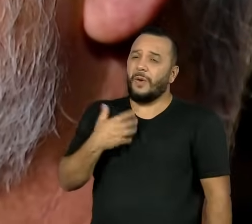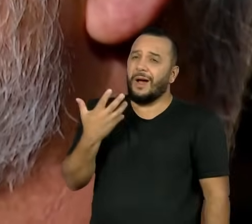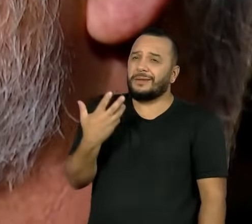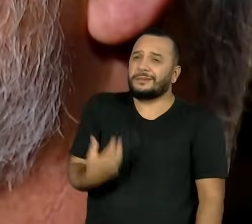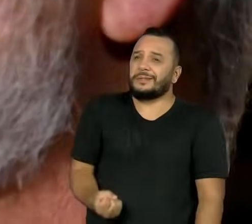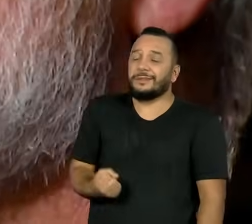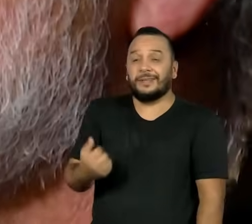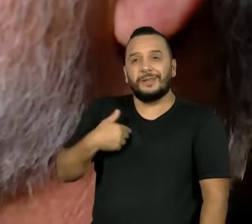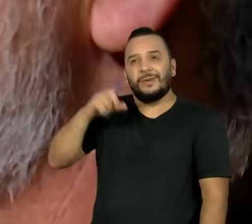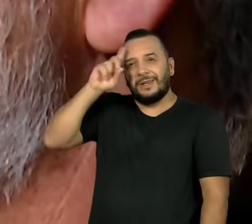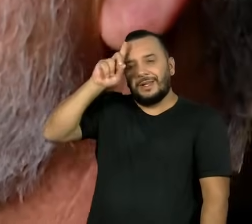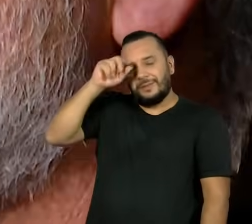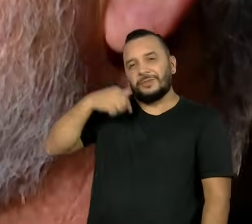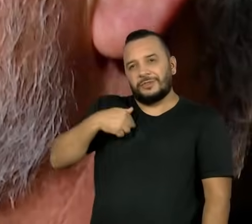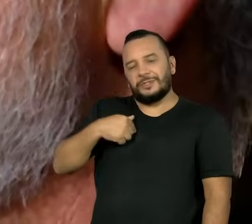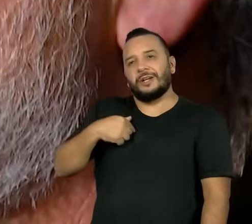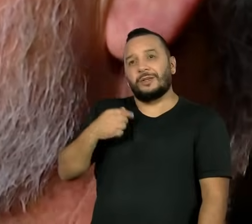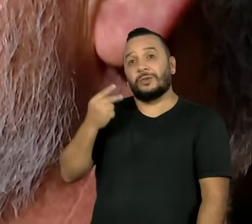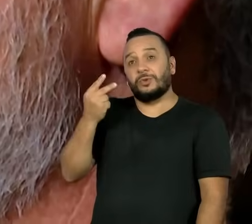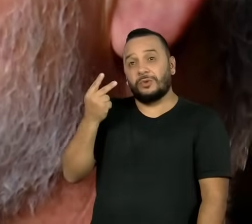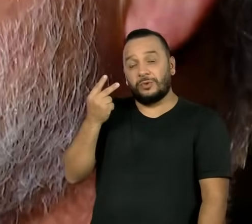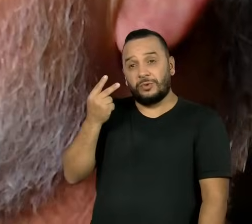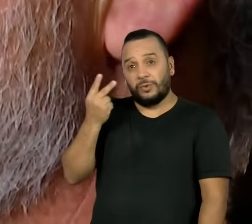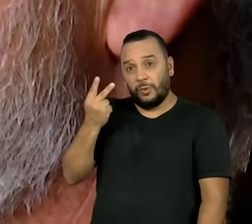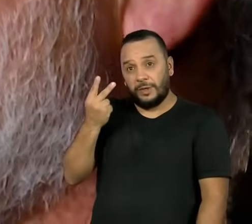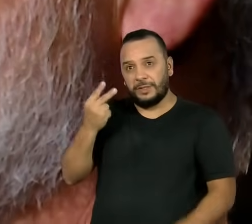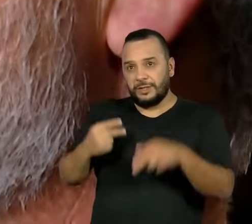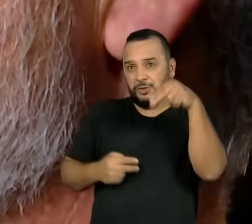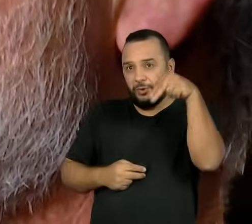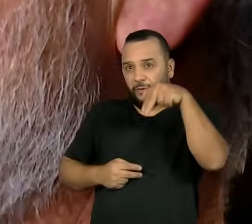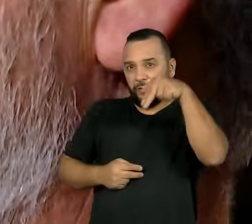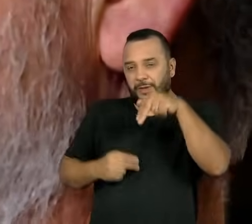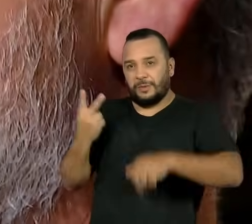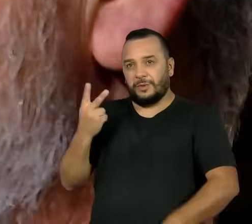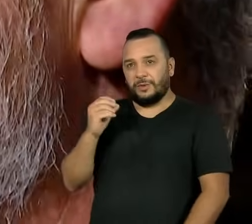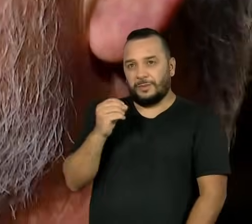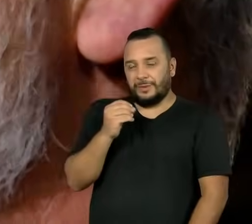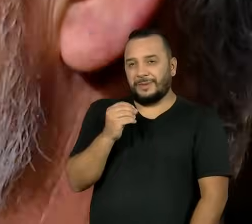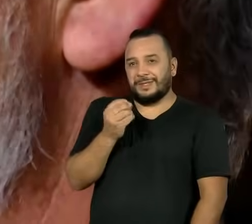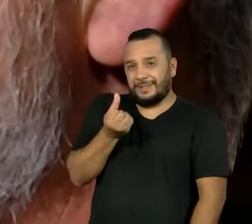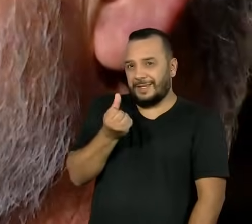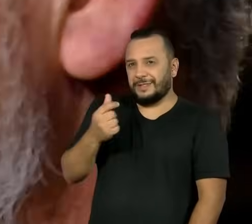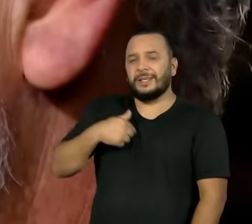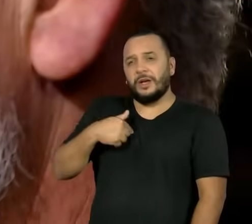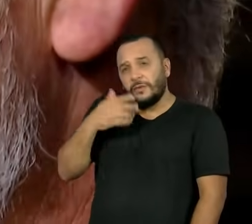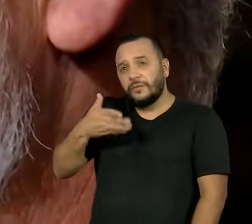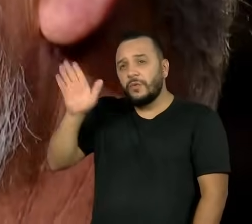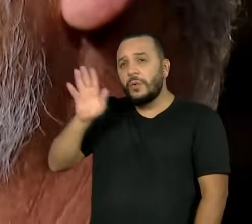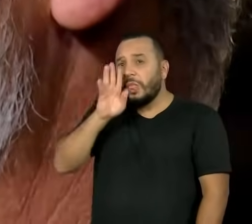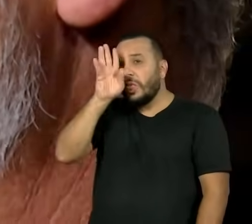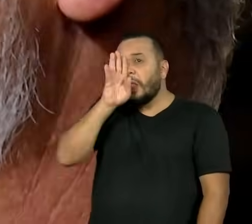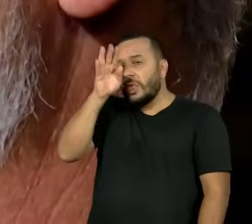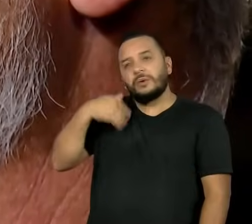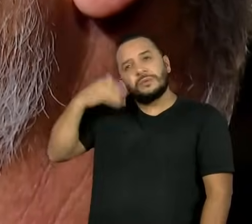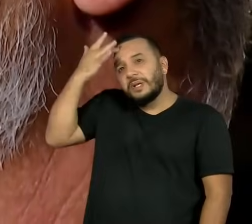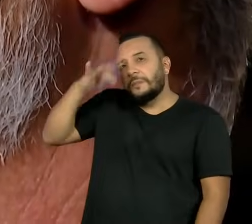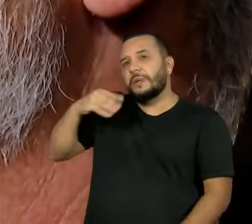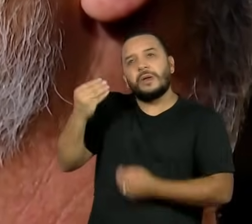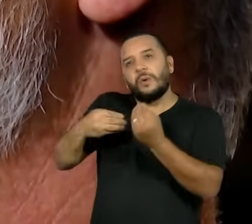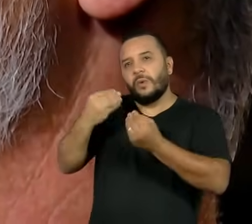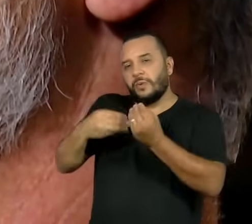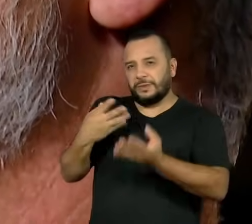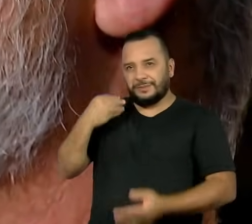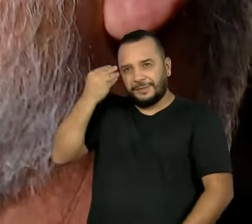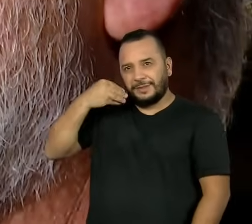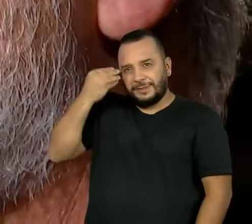data porque eu fui muito sem preparo. Não sabia o que eu ia esperar de jeito nenhum.